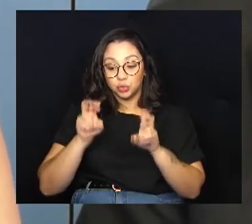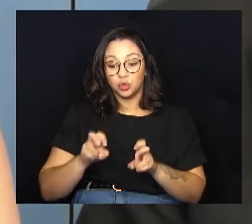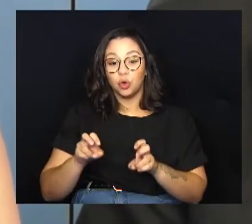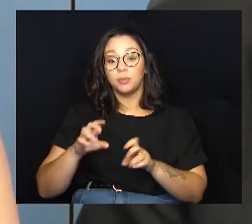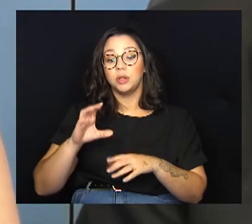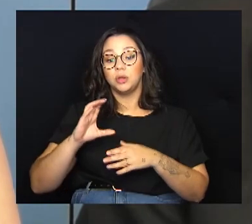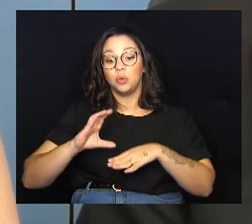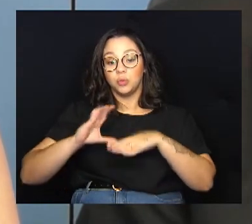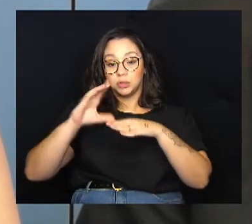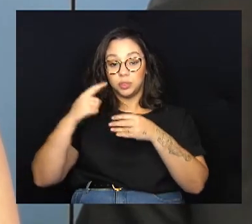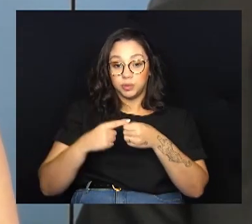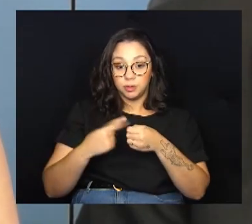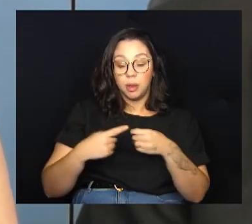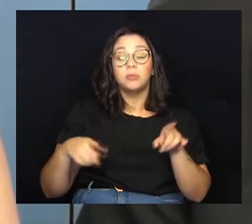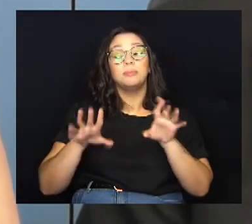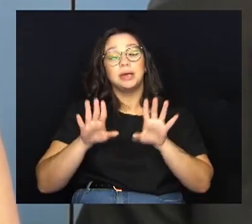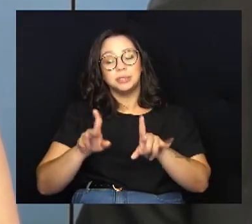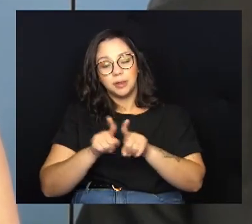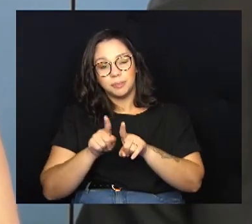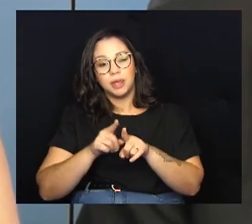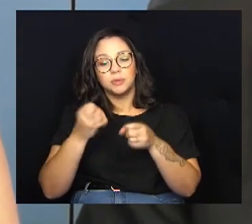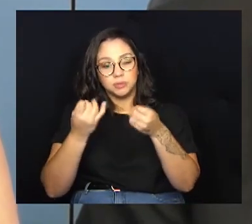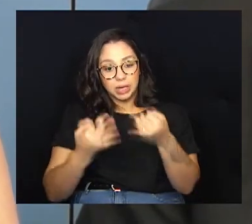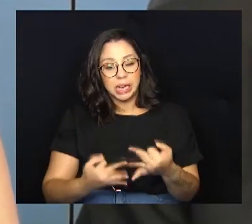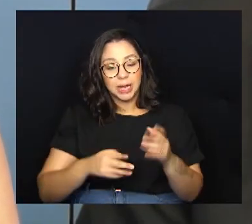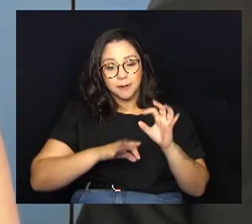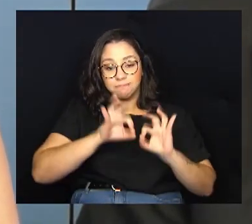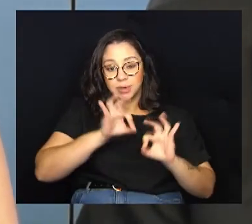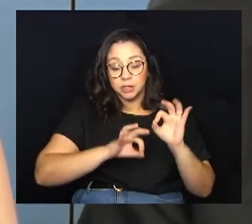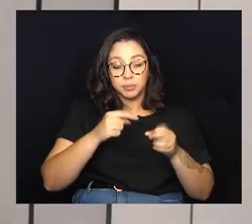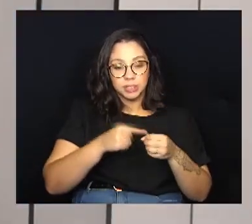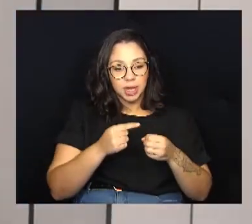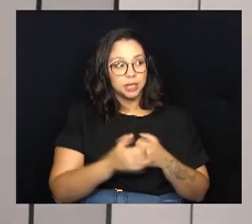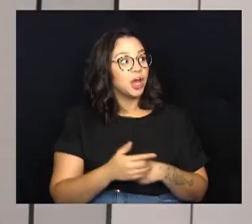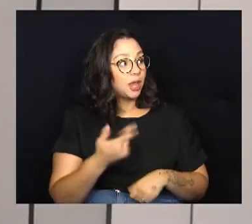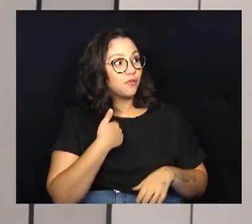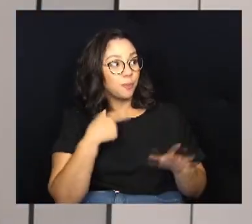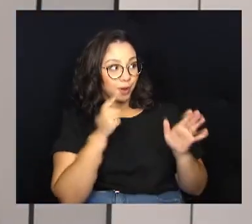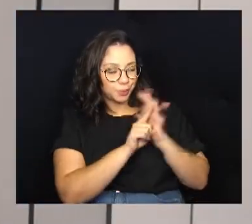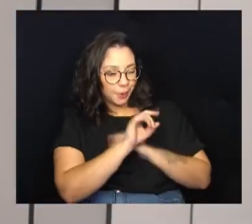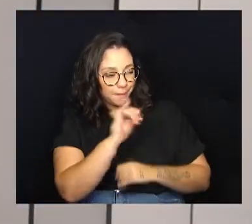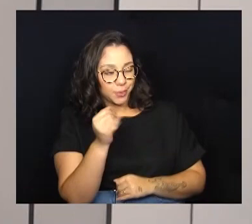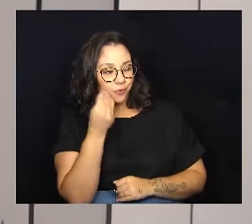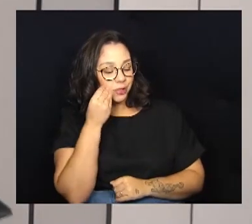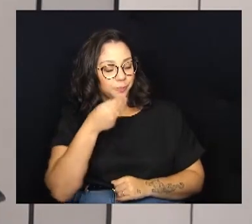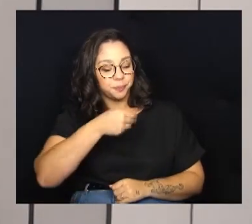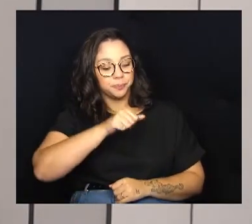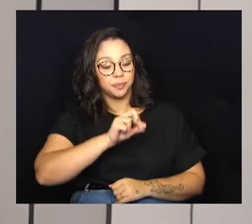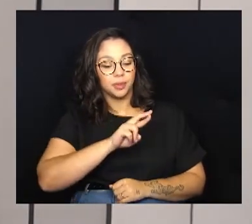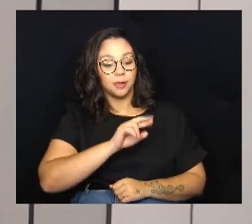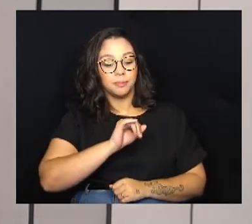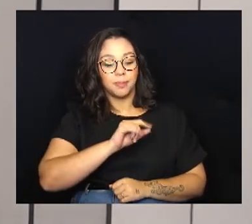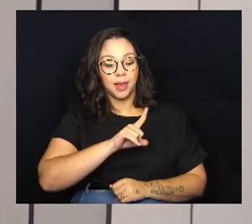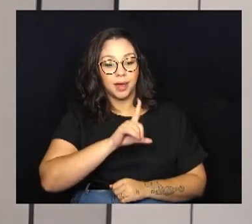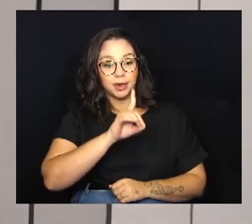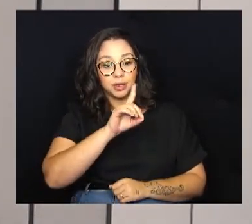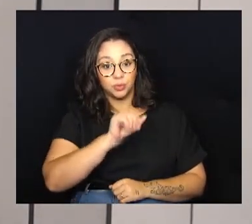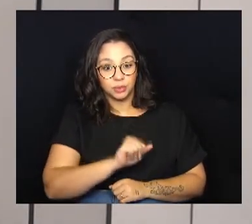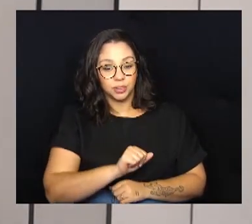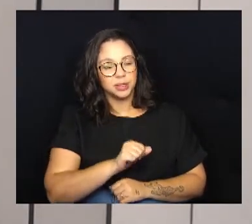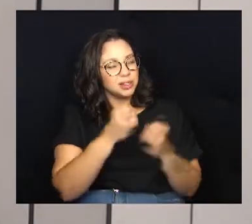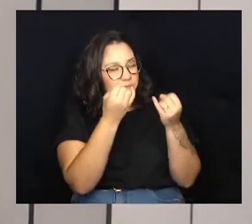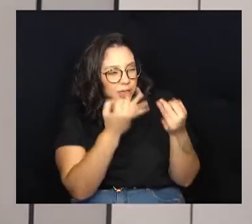Não aqui no município de Campinas, a opção da Secretaria de Saúde é que o CAPS infantil cuide de todas as questões